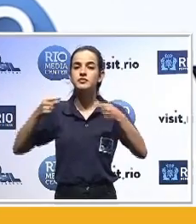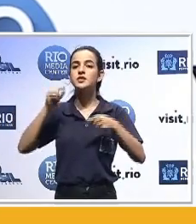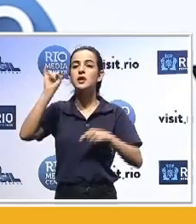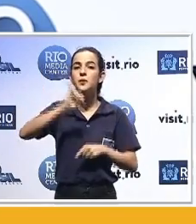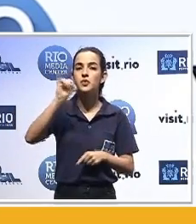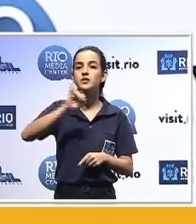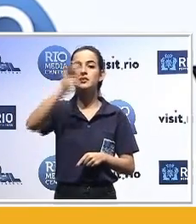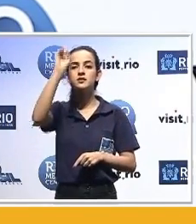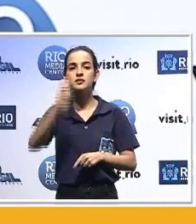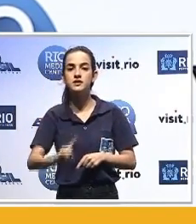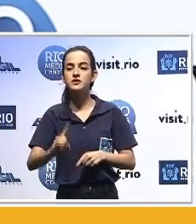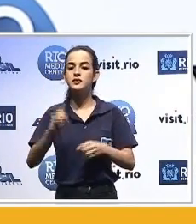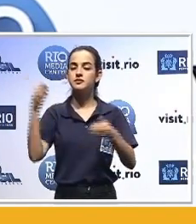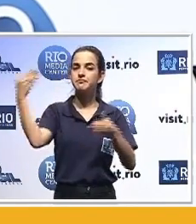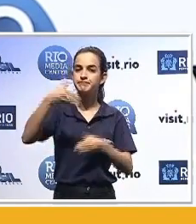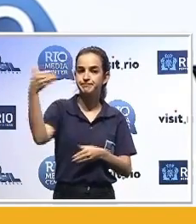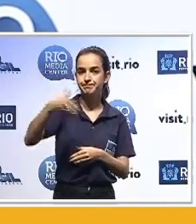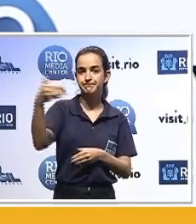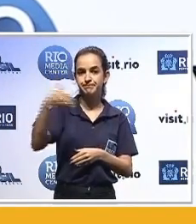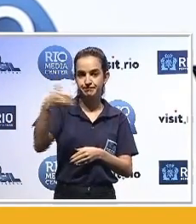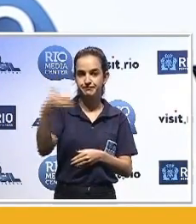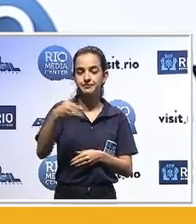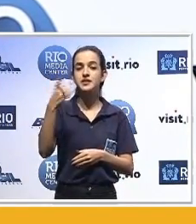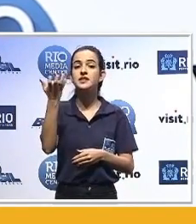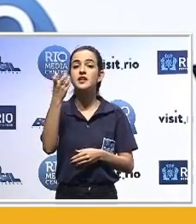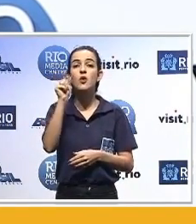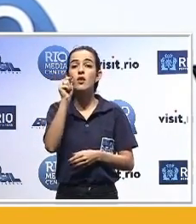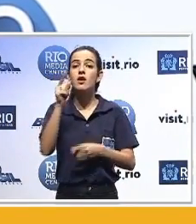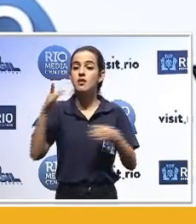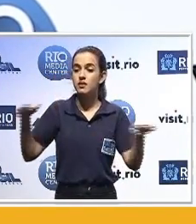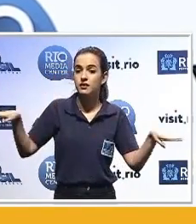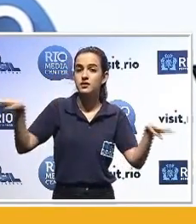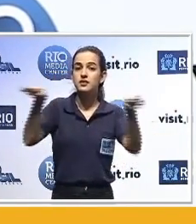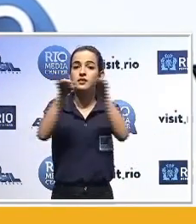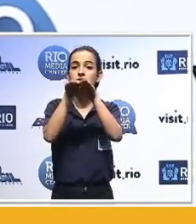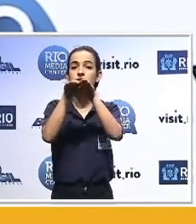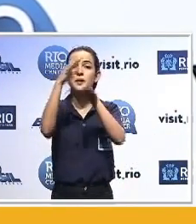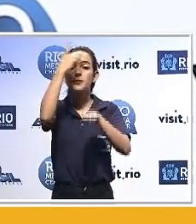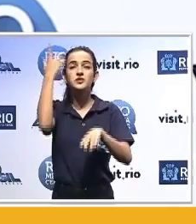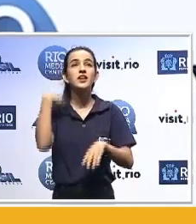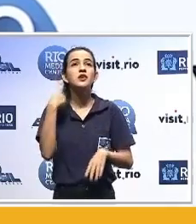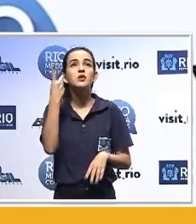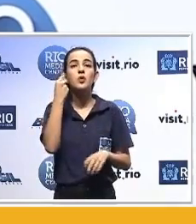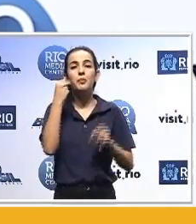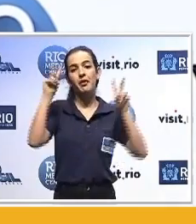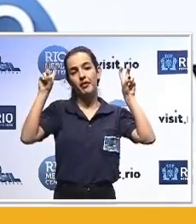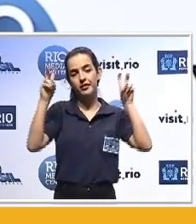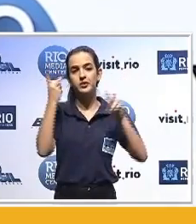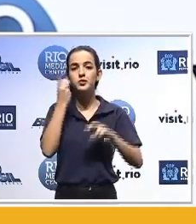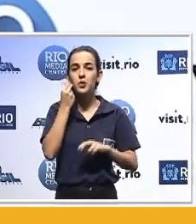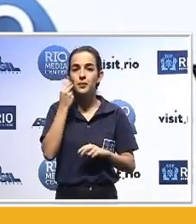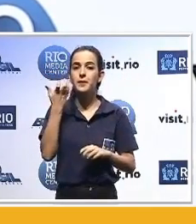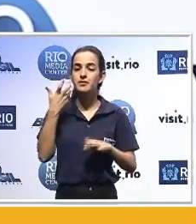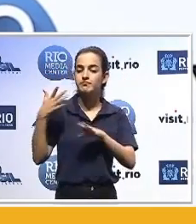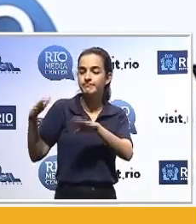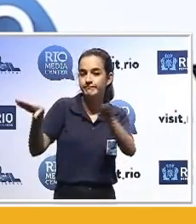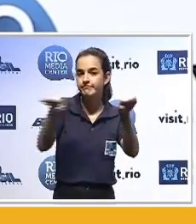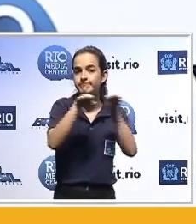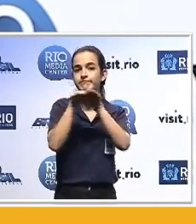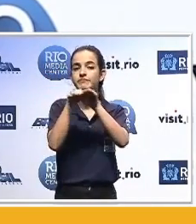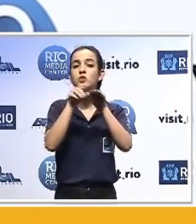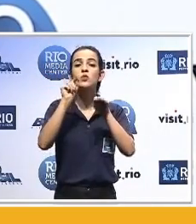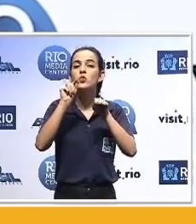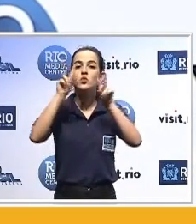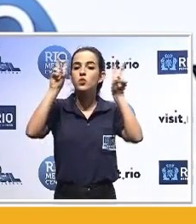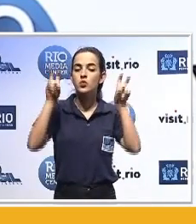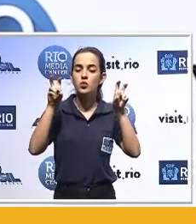líderes do segmento, que querem a normalidade. A busca é a normalidade, um novo olhar, uma nova percepção do que seria essa